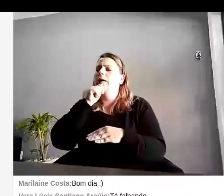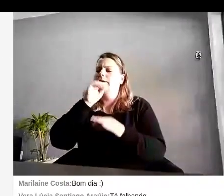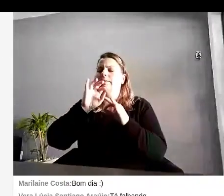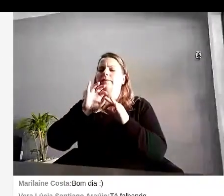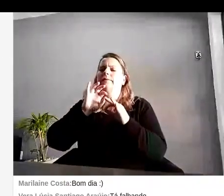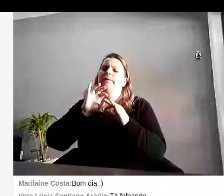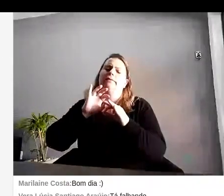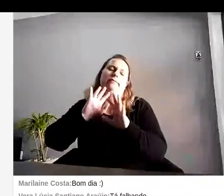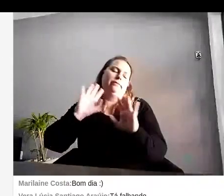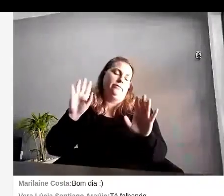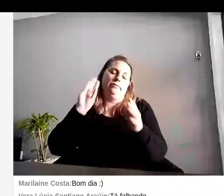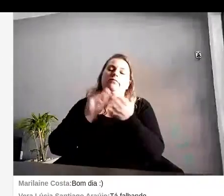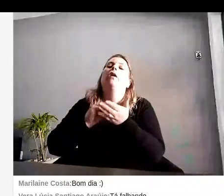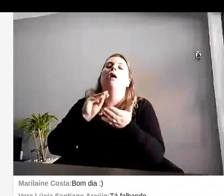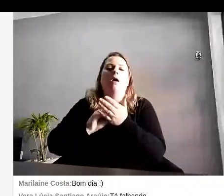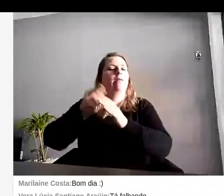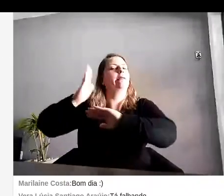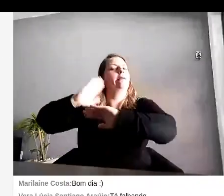E